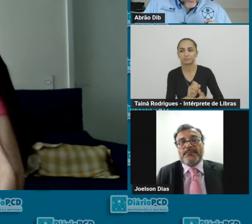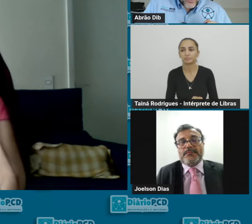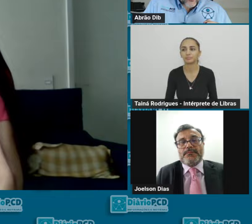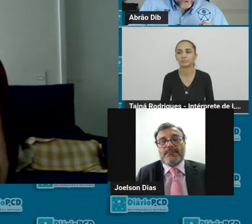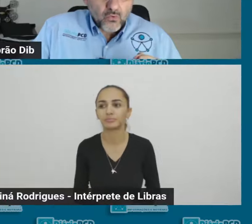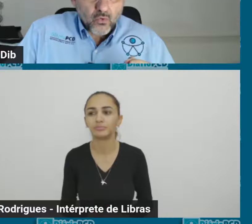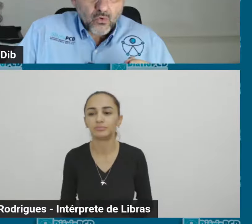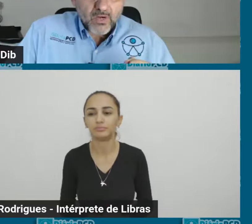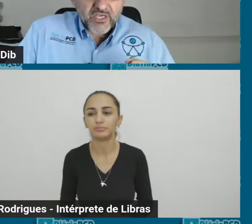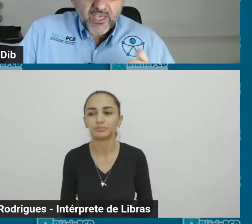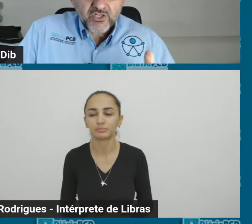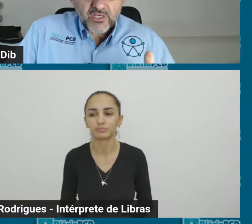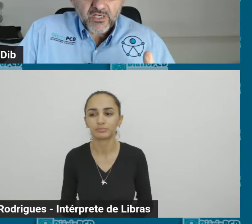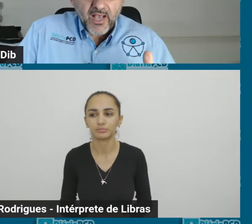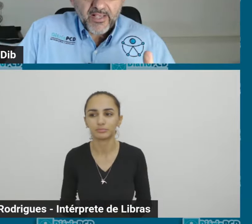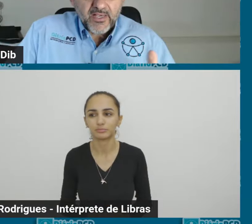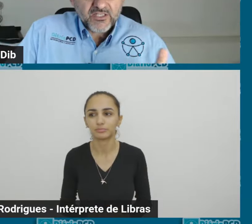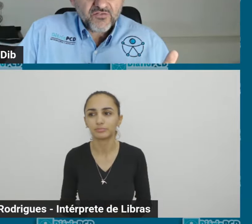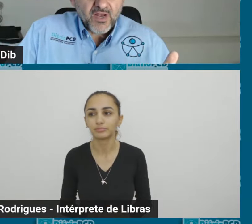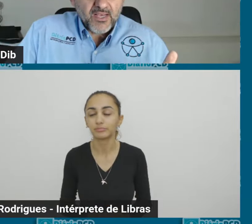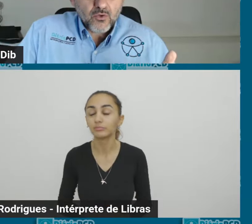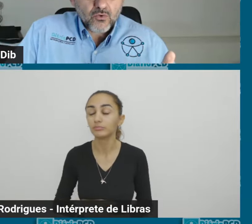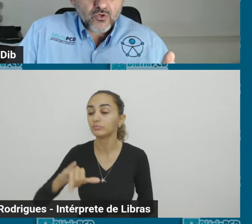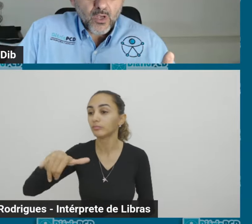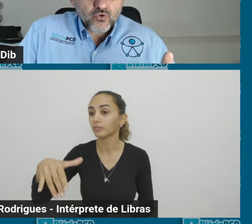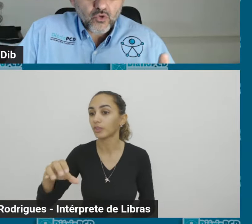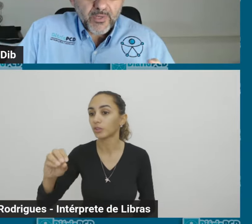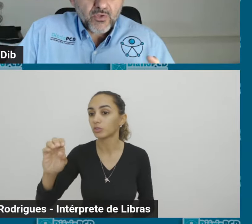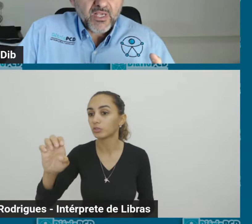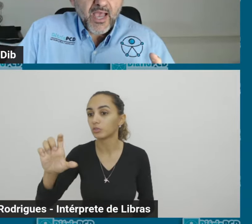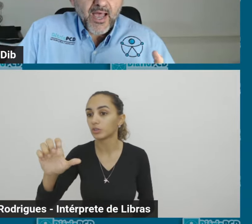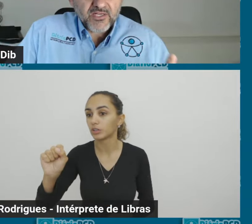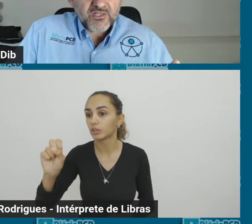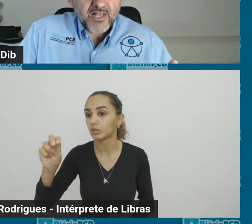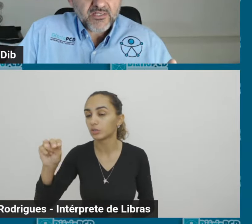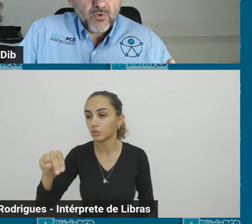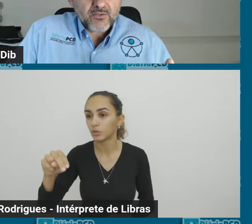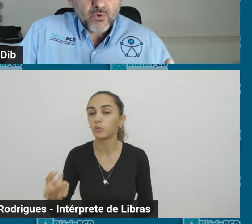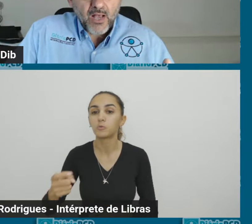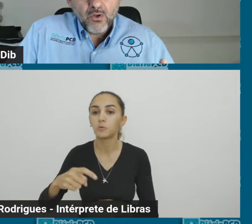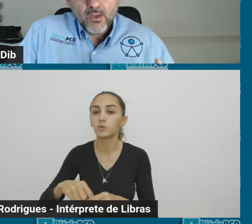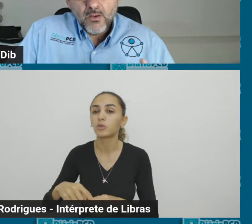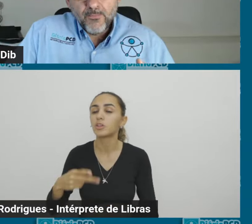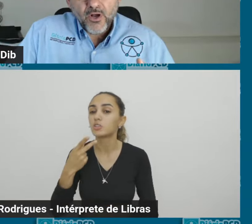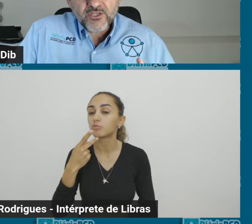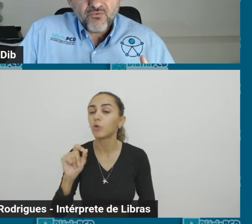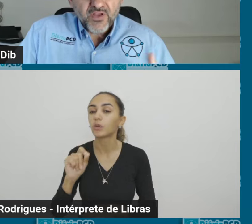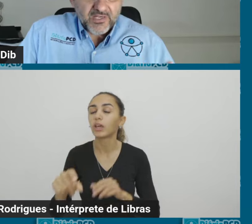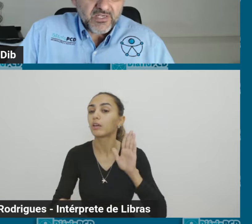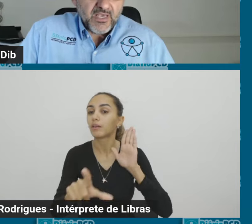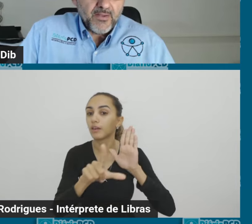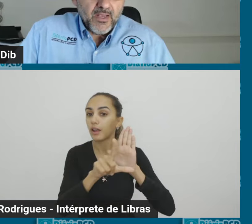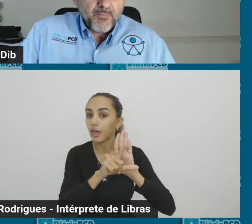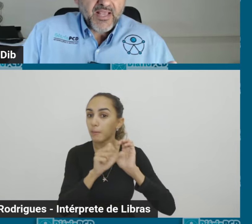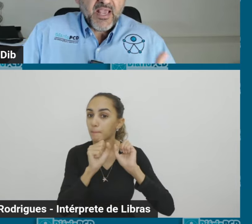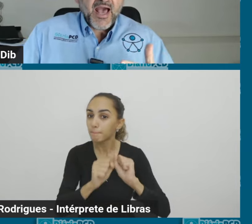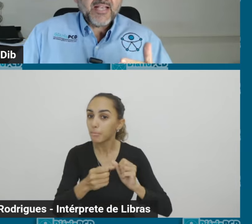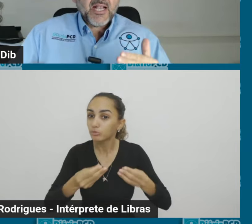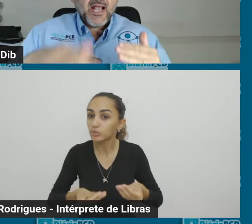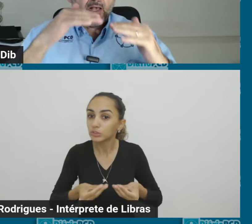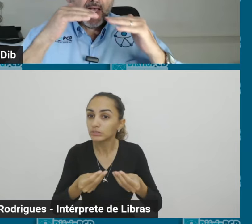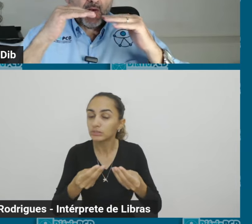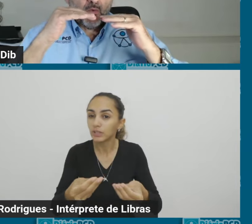Doutor Joelson voltou com a gente, e aí a gente falando, doutor Joelson, sobre o que a legislação eleitoral pode oferecer para